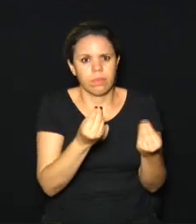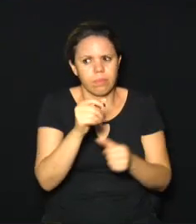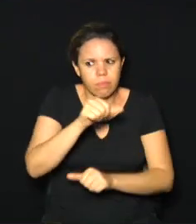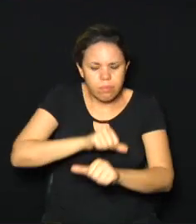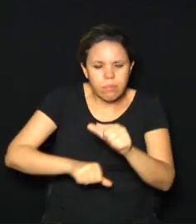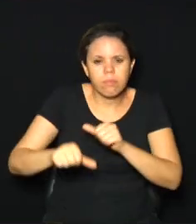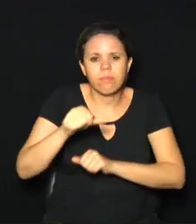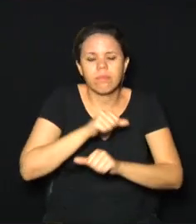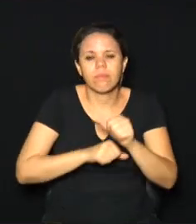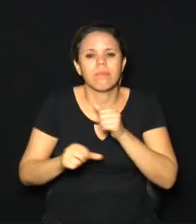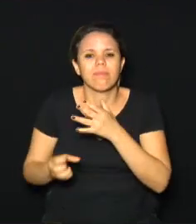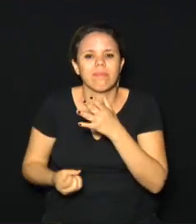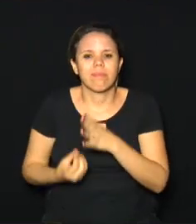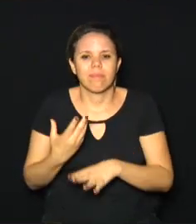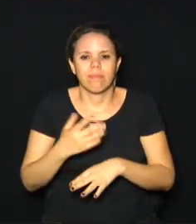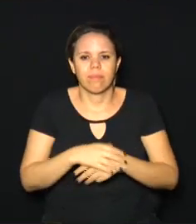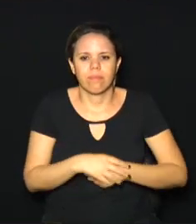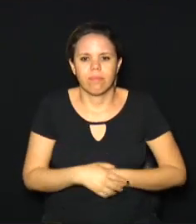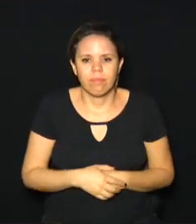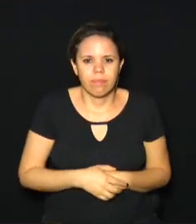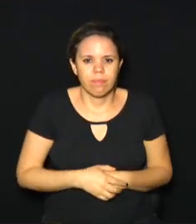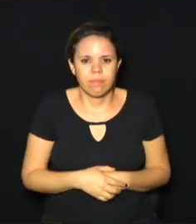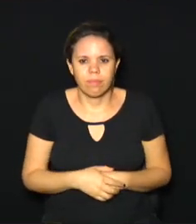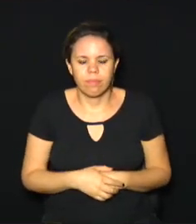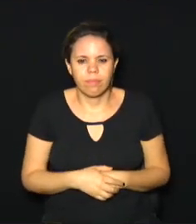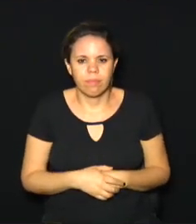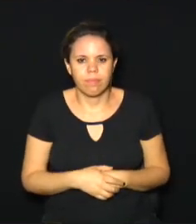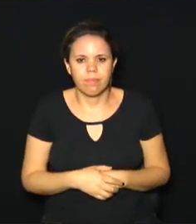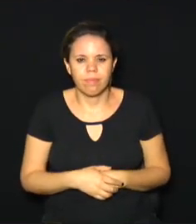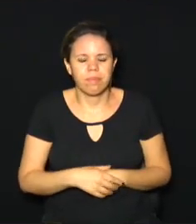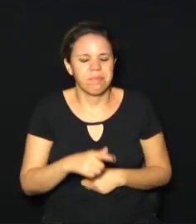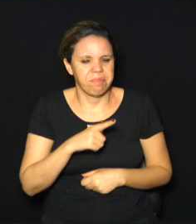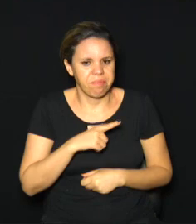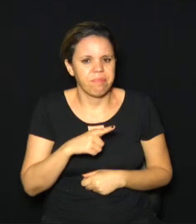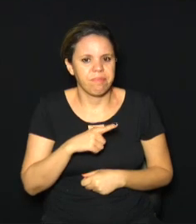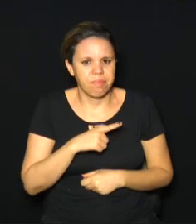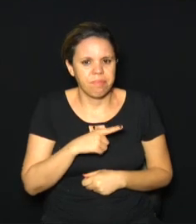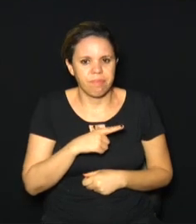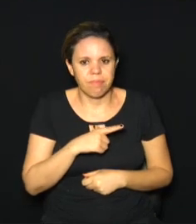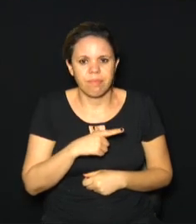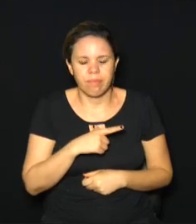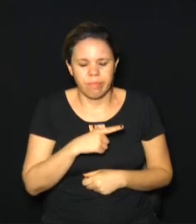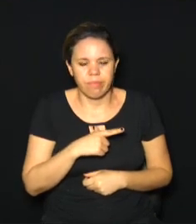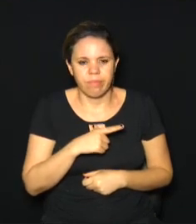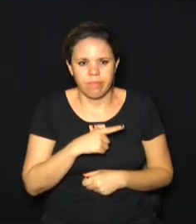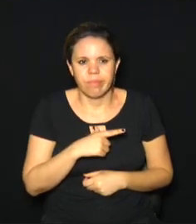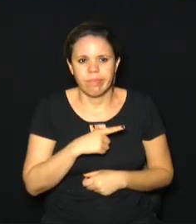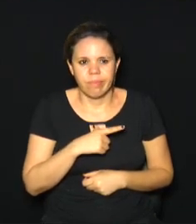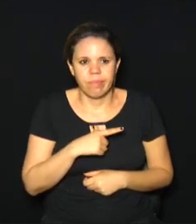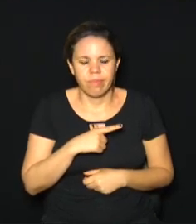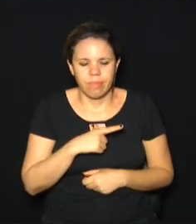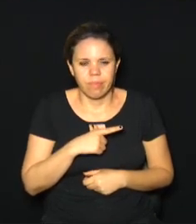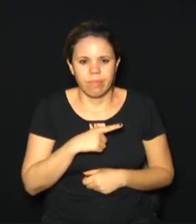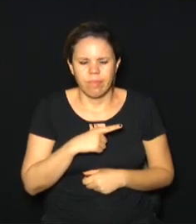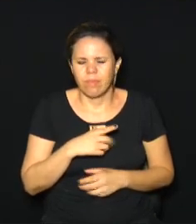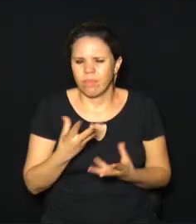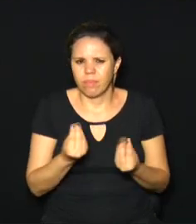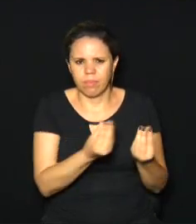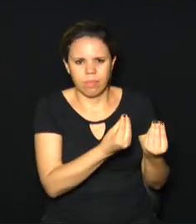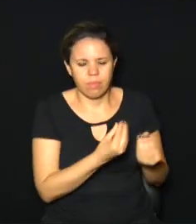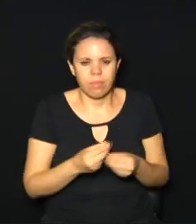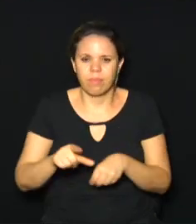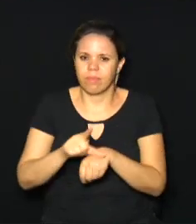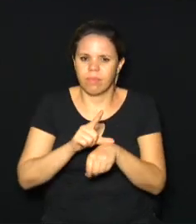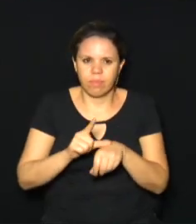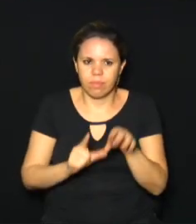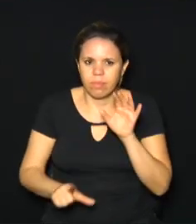mudança que aconteceu. Nós tivemos aí nós tivemos todas essas legislações, essas